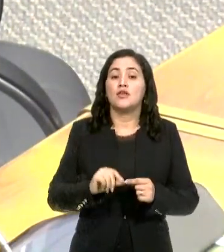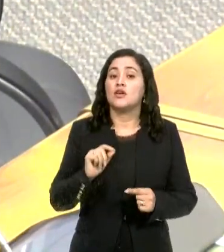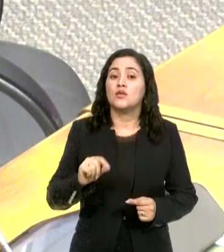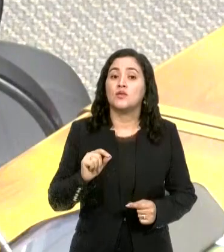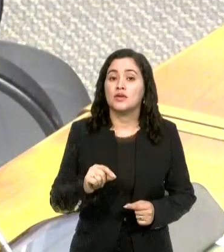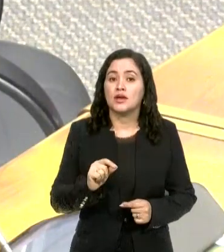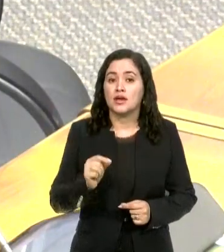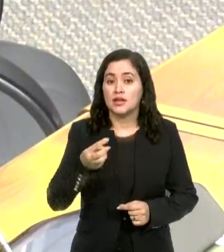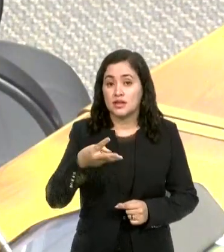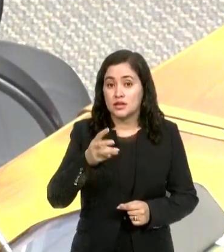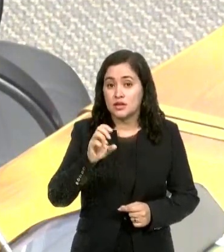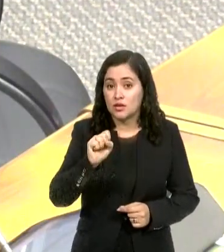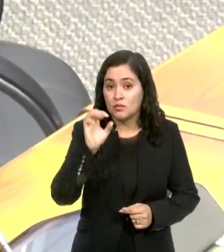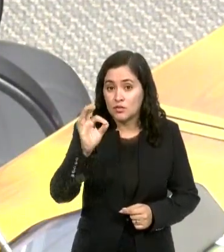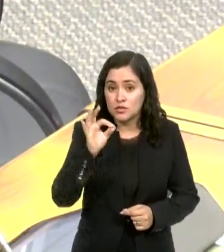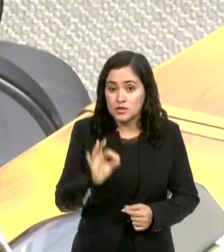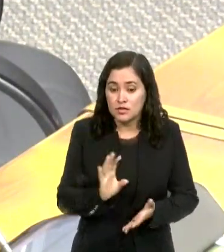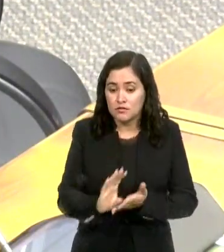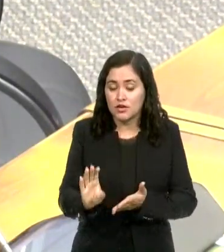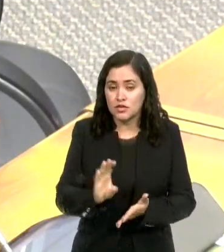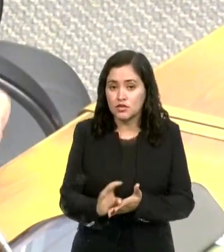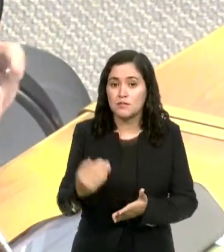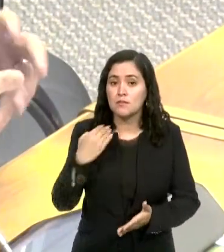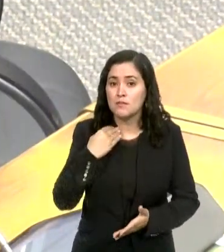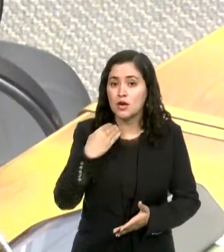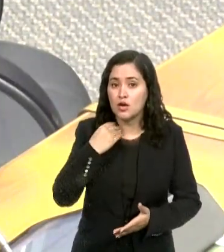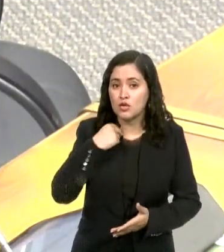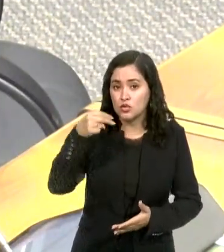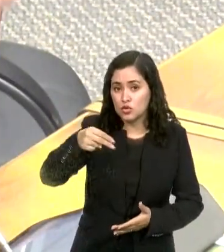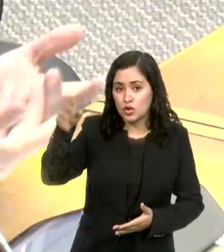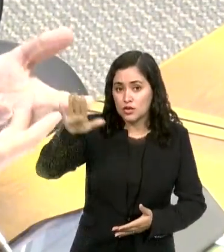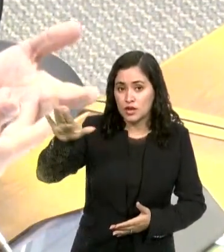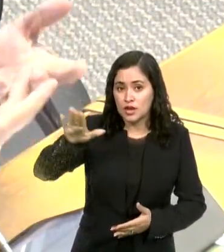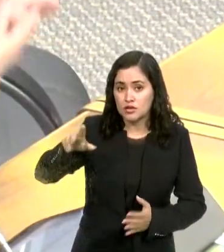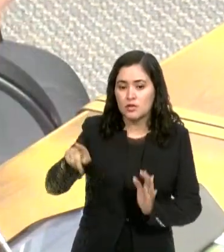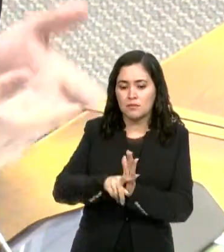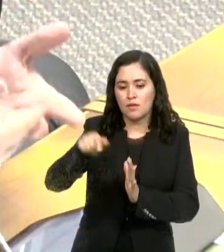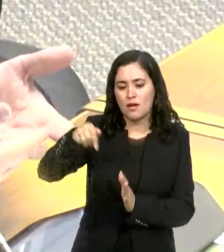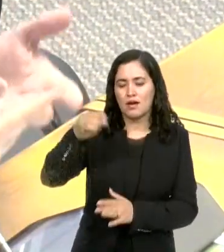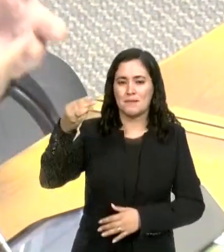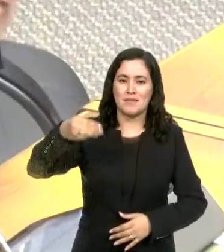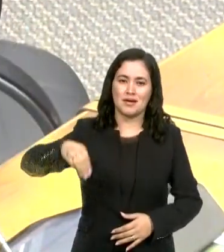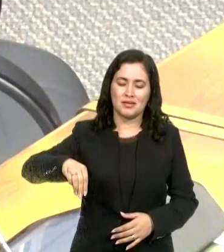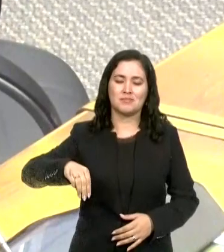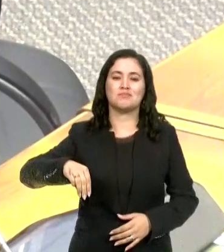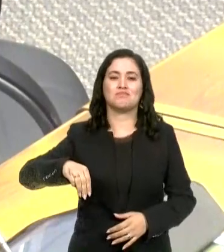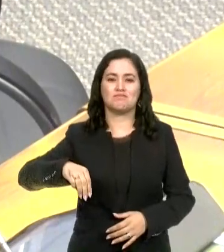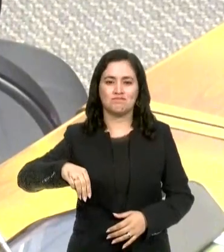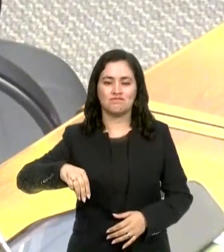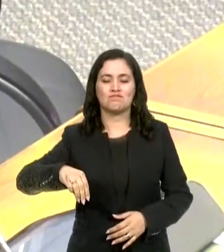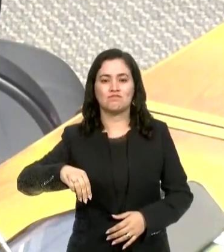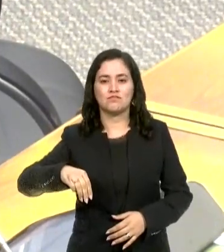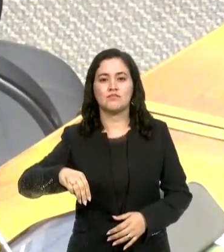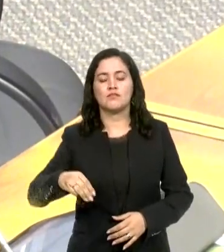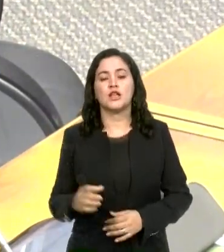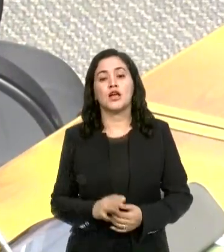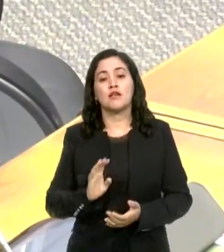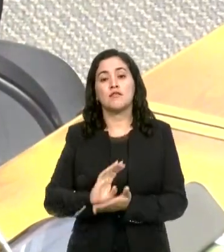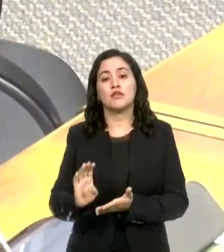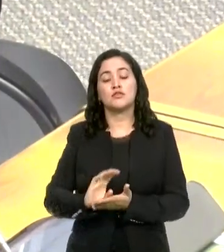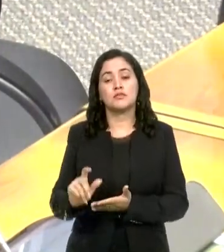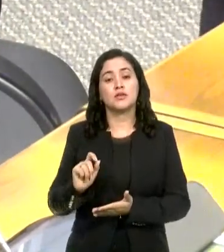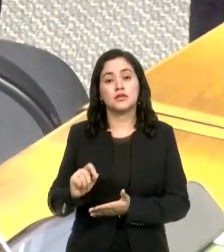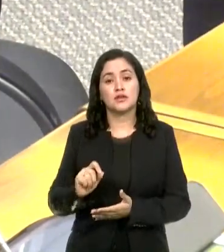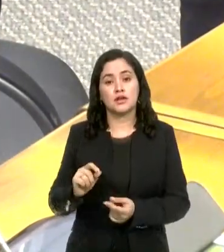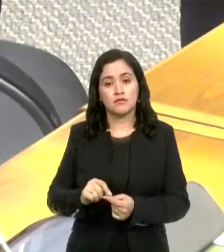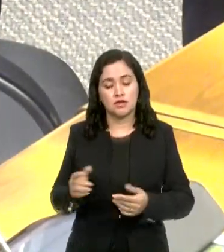aqui no nosso Nordeste brasileiro, ou seja, investimento que vem sendo feito para aquecer a economia, para fazer a roda